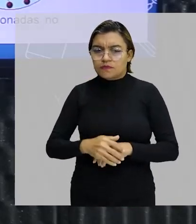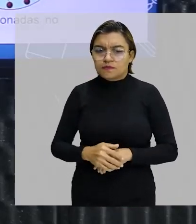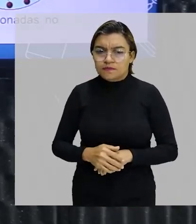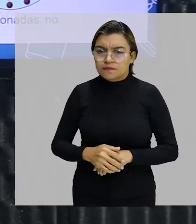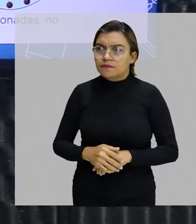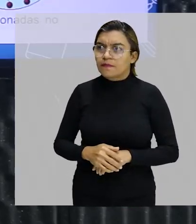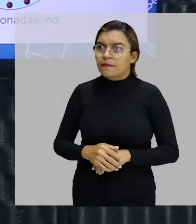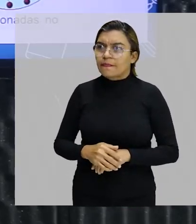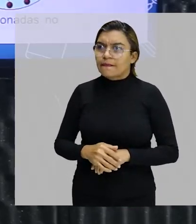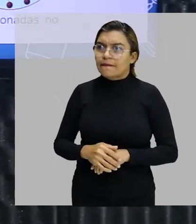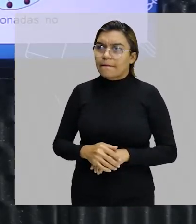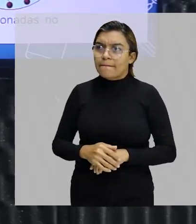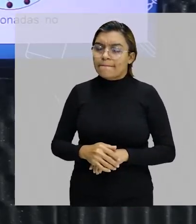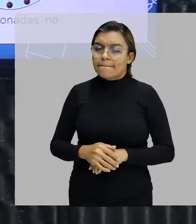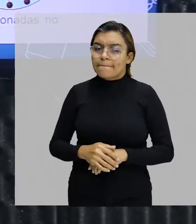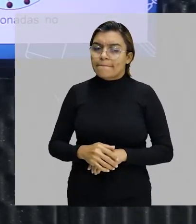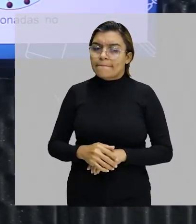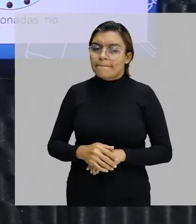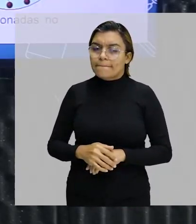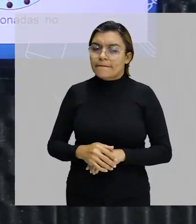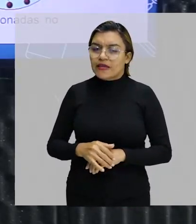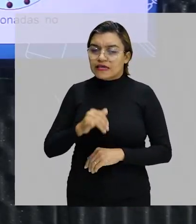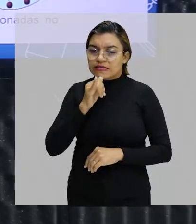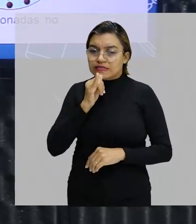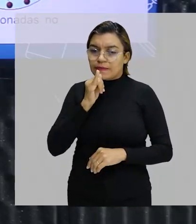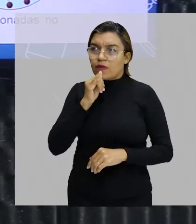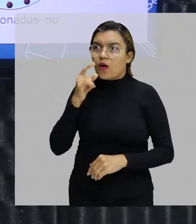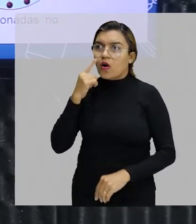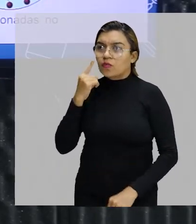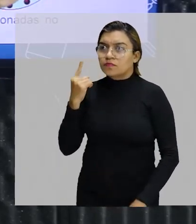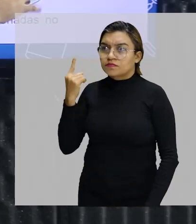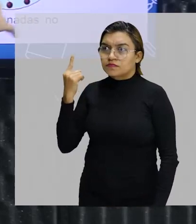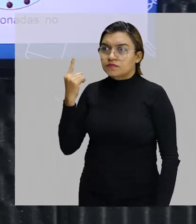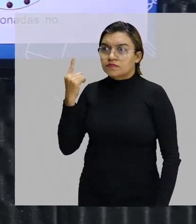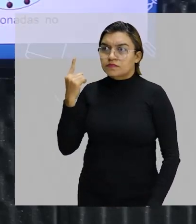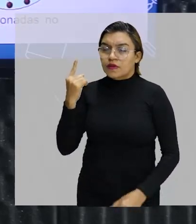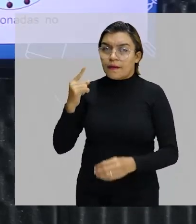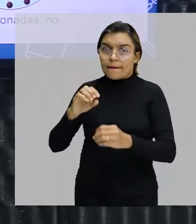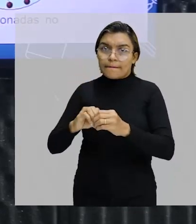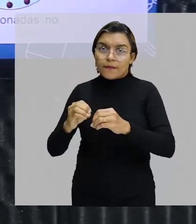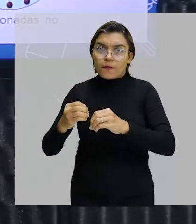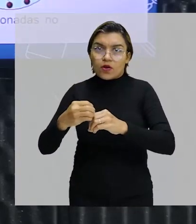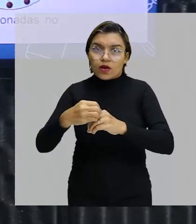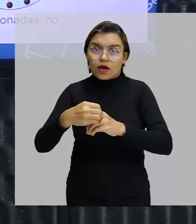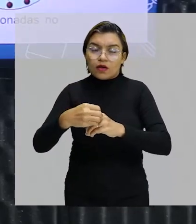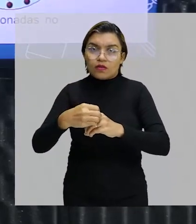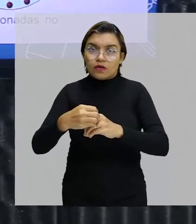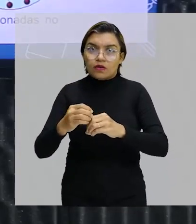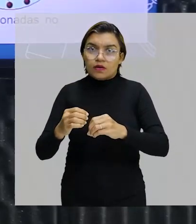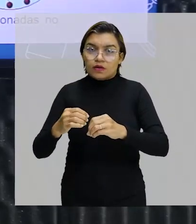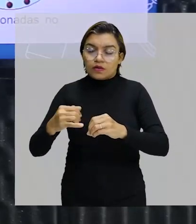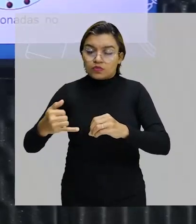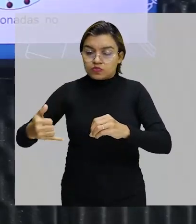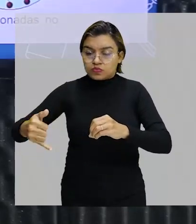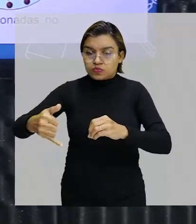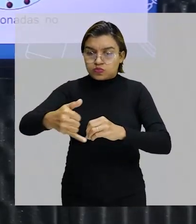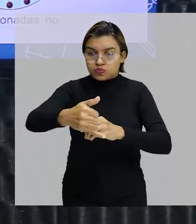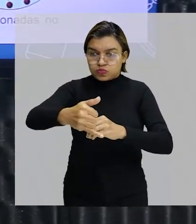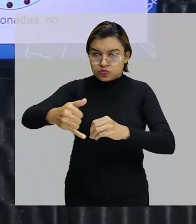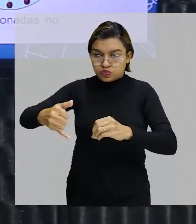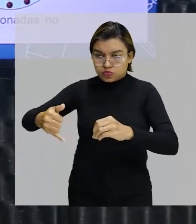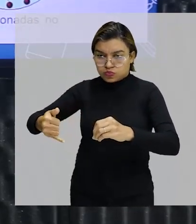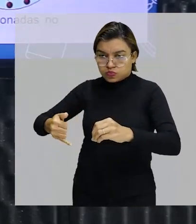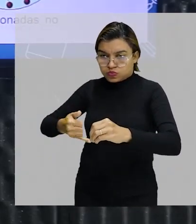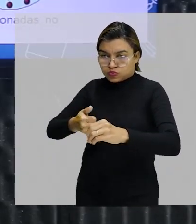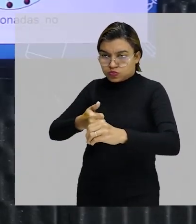a molécula de gordura, certo? Vai, olha só, rodear a molécula de gordura, a partícula de